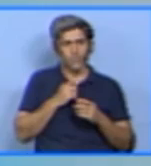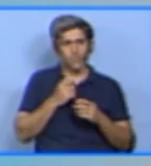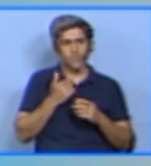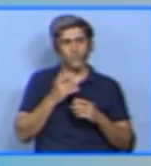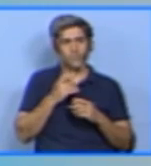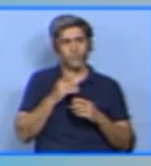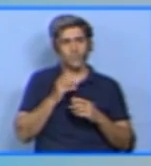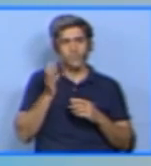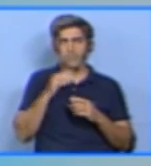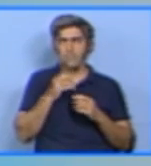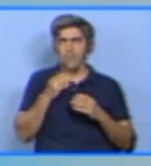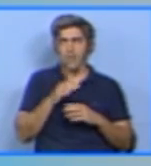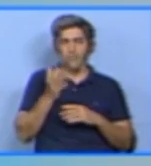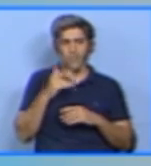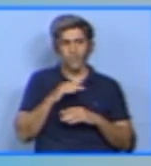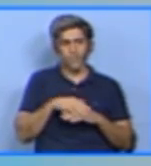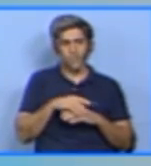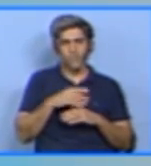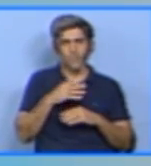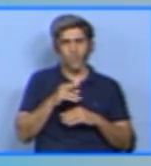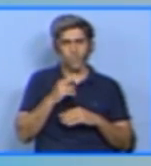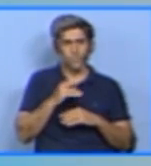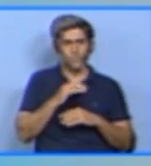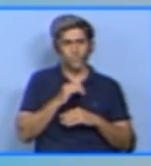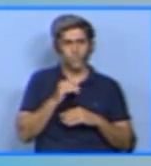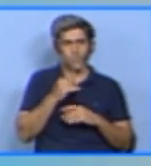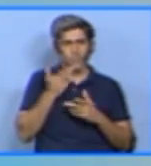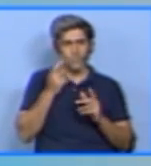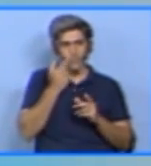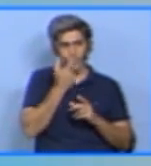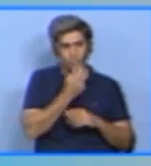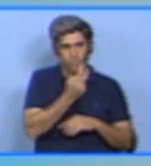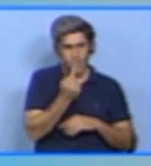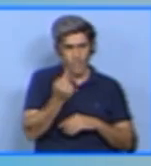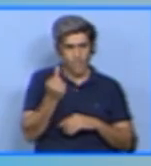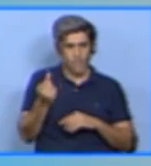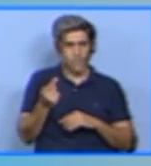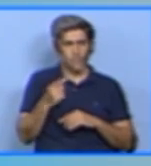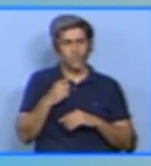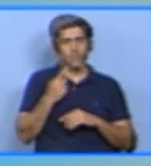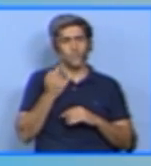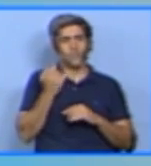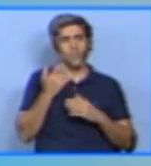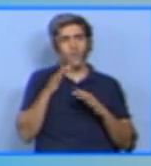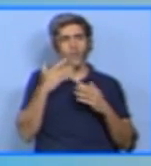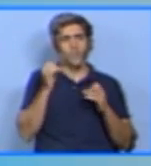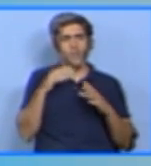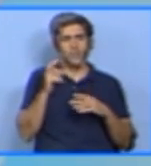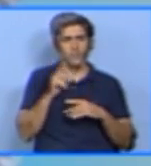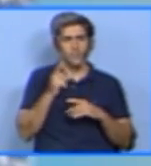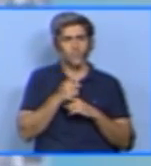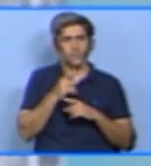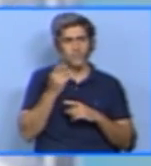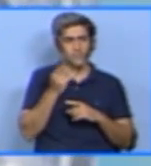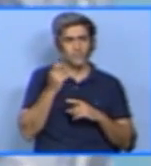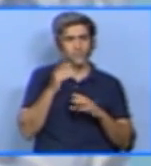portanto, a origem do mal está no mau uso da liberdade pessoal. E não numa entidade qualquer mágica, porque essa entidade